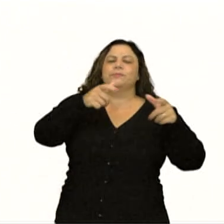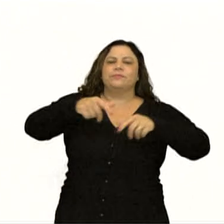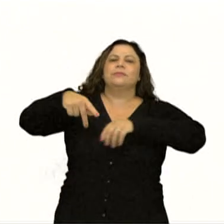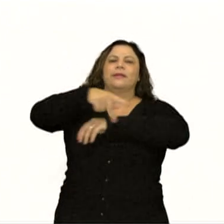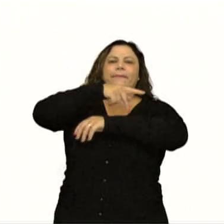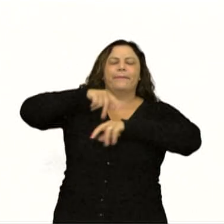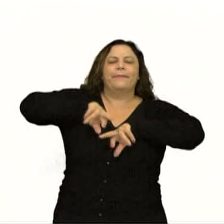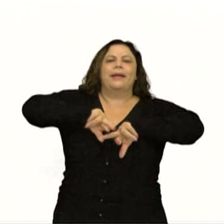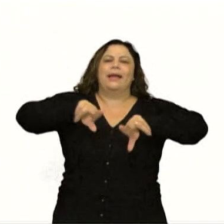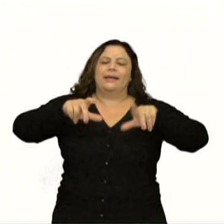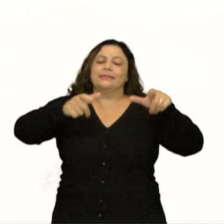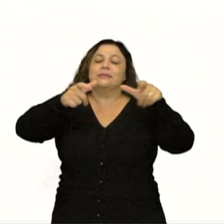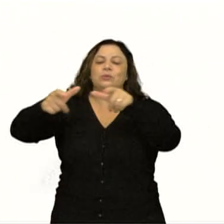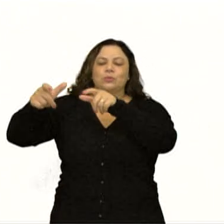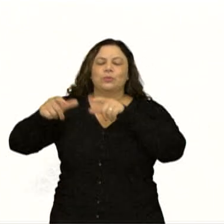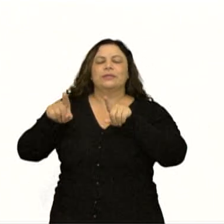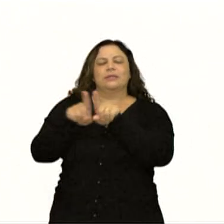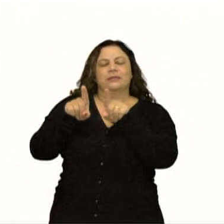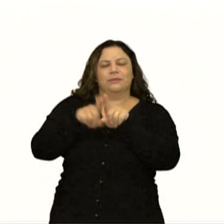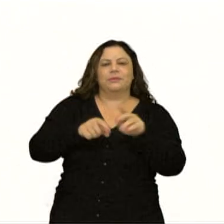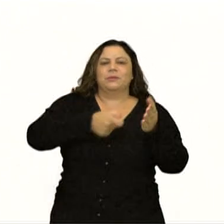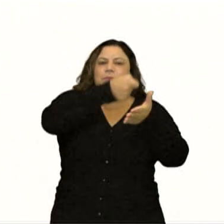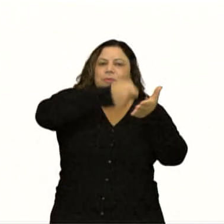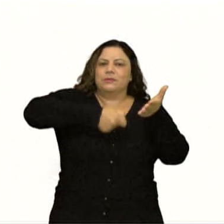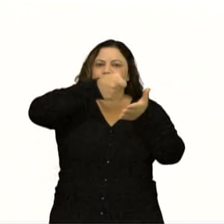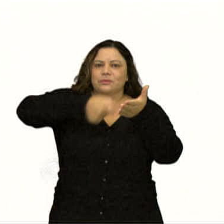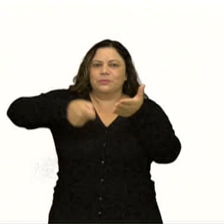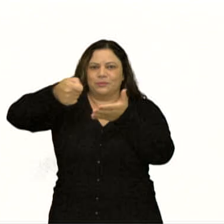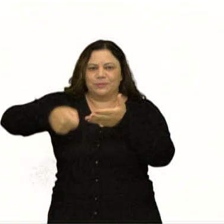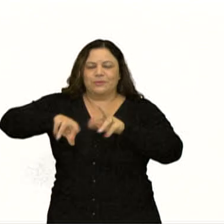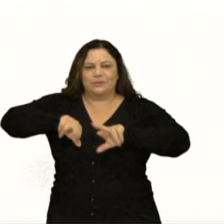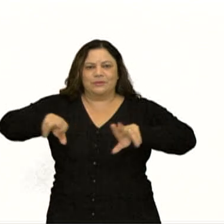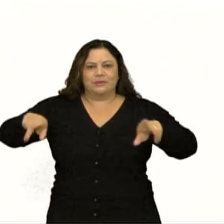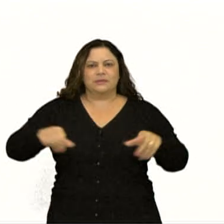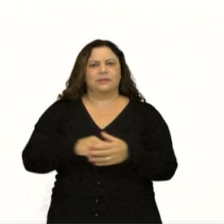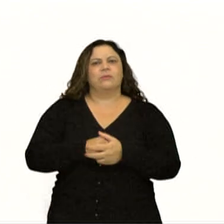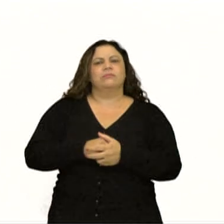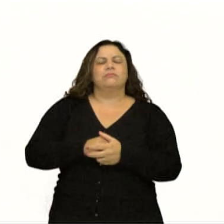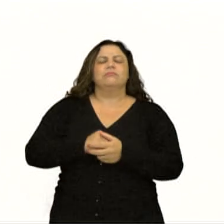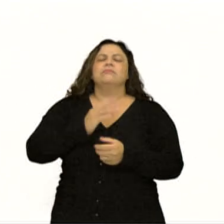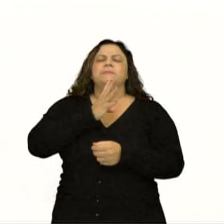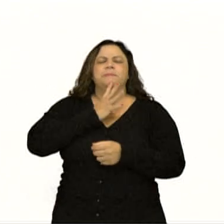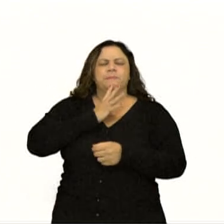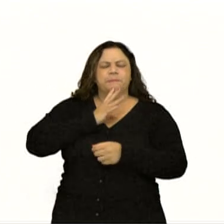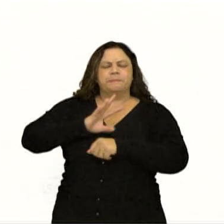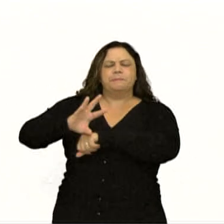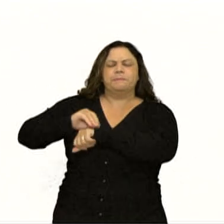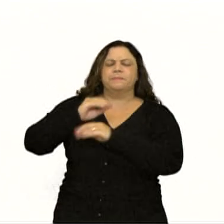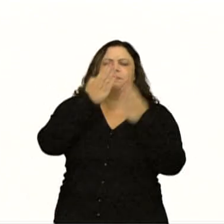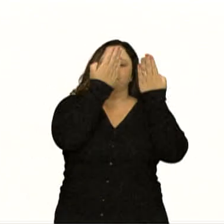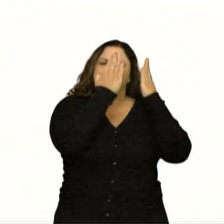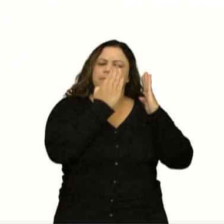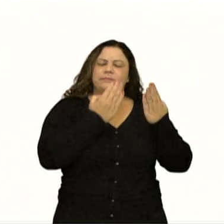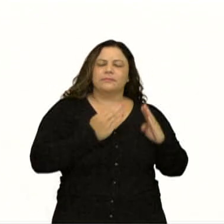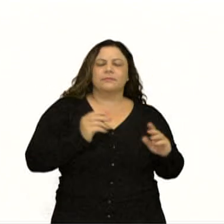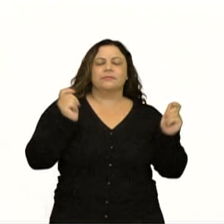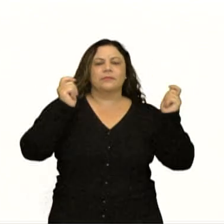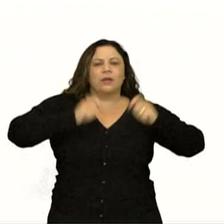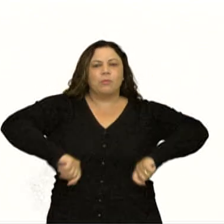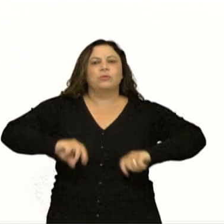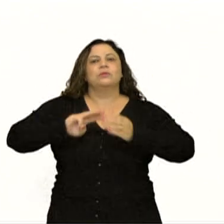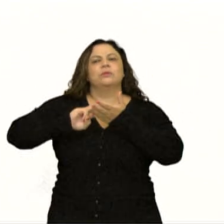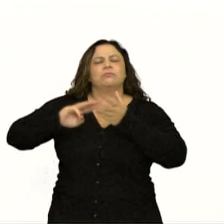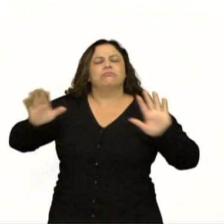seus contextos de produção. E o que mais vai fazer? Reconhecer e analisar possíveis motivações,